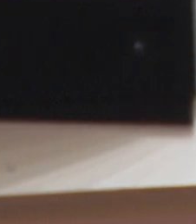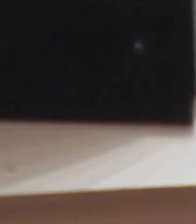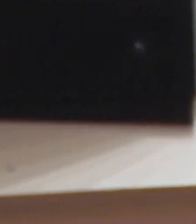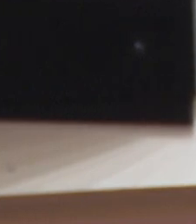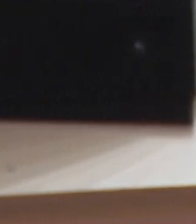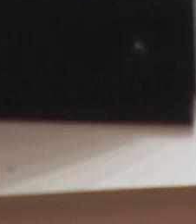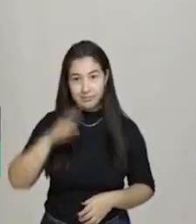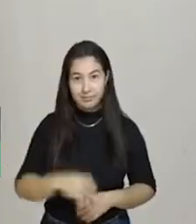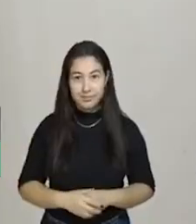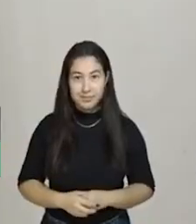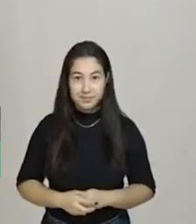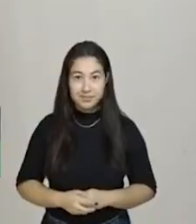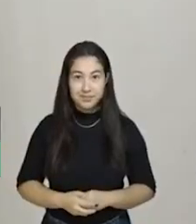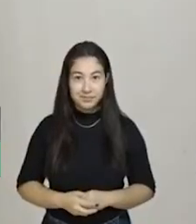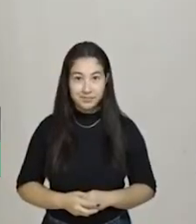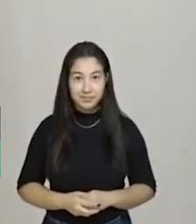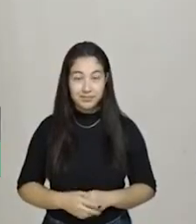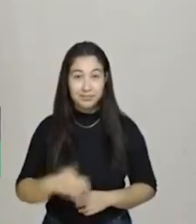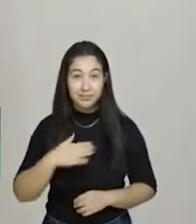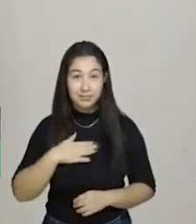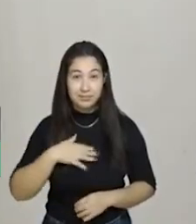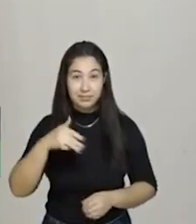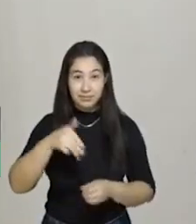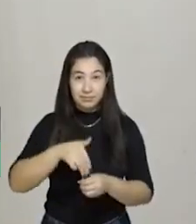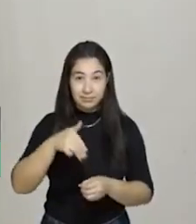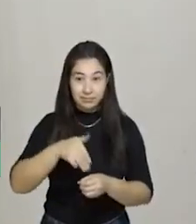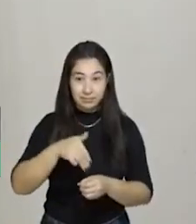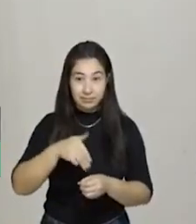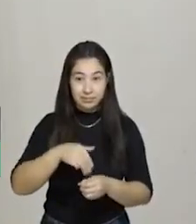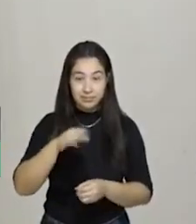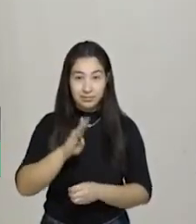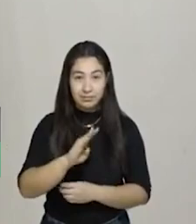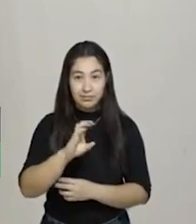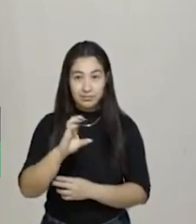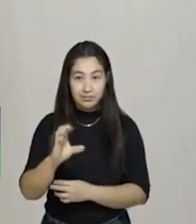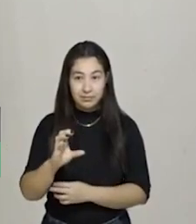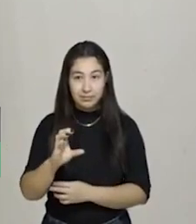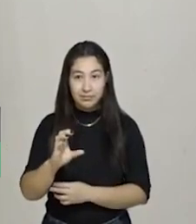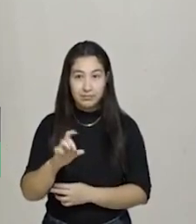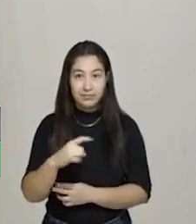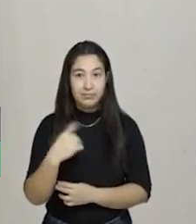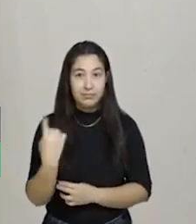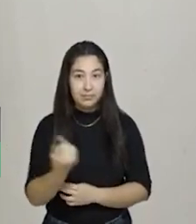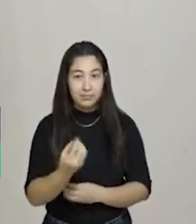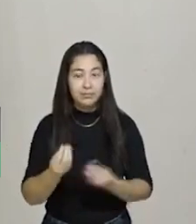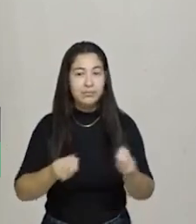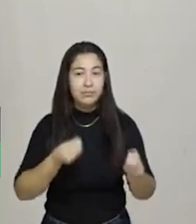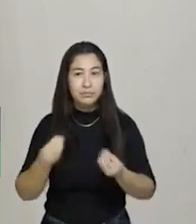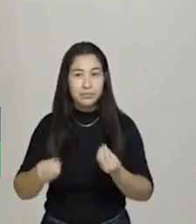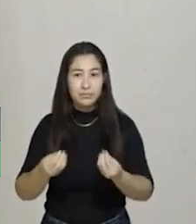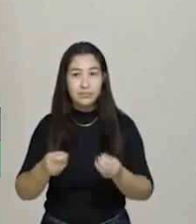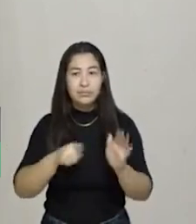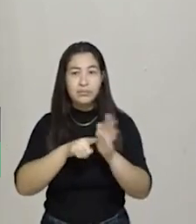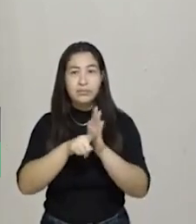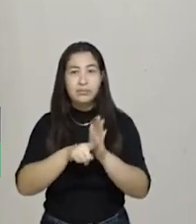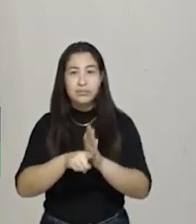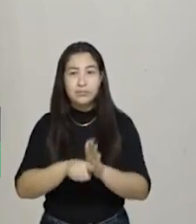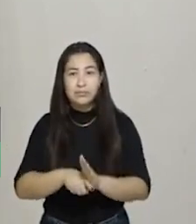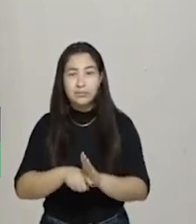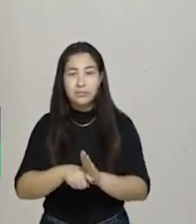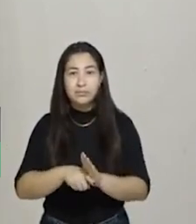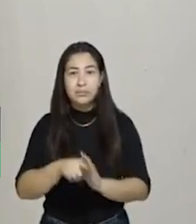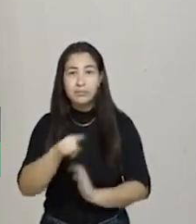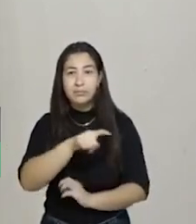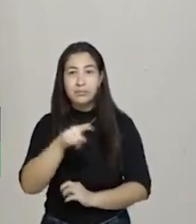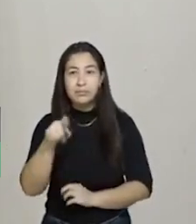Humberto no meu Município de Balneário Camboriú nós fizemos uma pesquisa com os pais dos